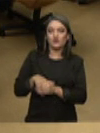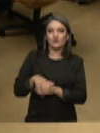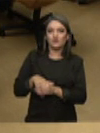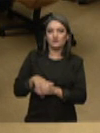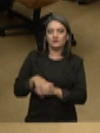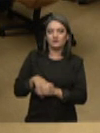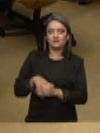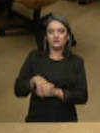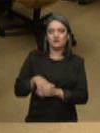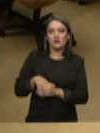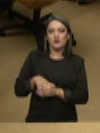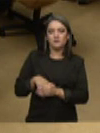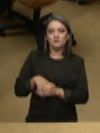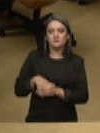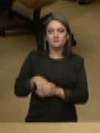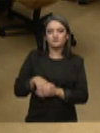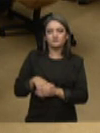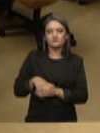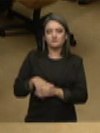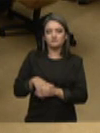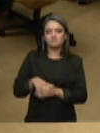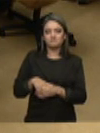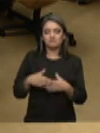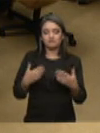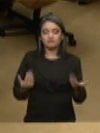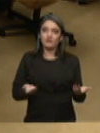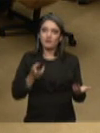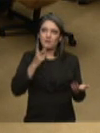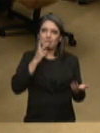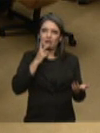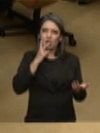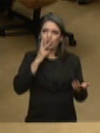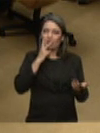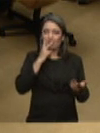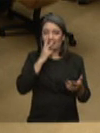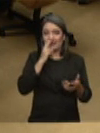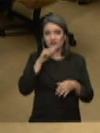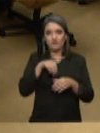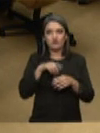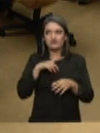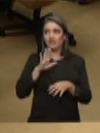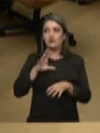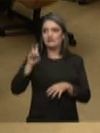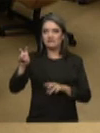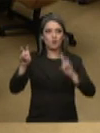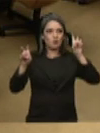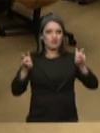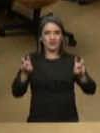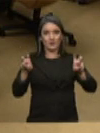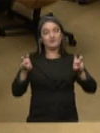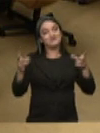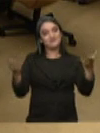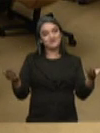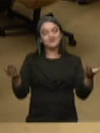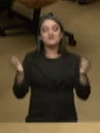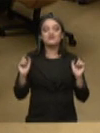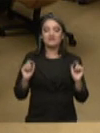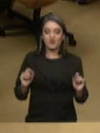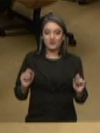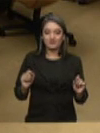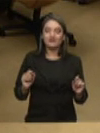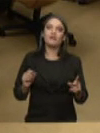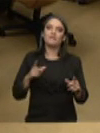número quase semelhante, se não idêntico, de votos num e no outro sentido. 5-5. E, portanto, apenas por amor